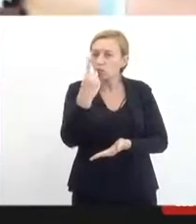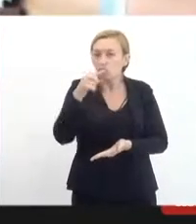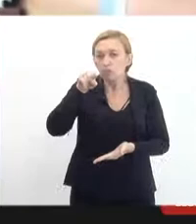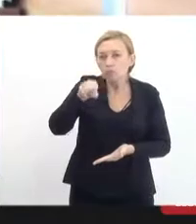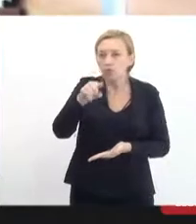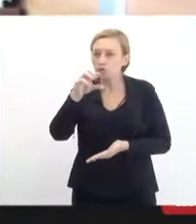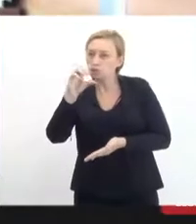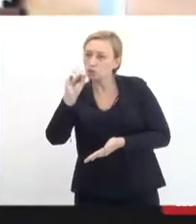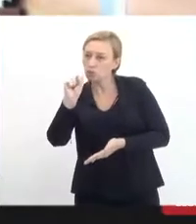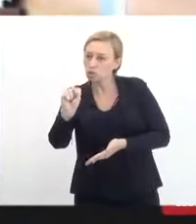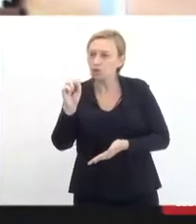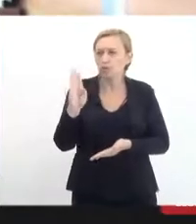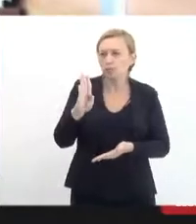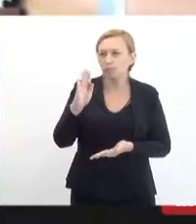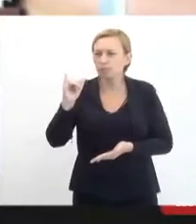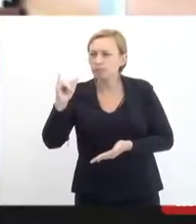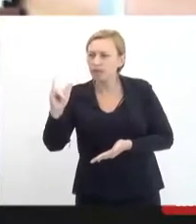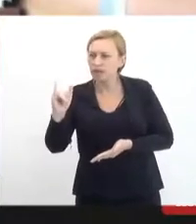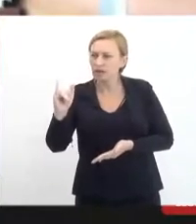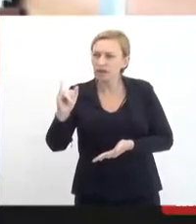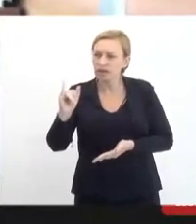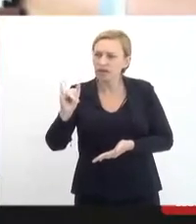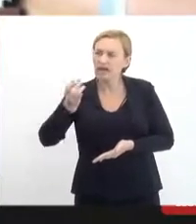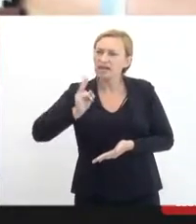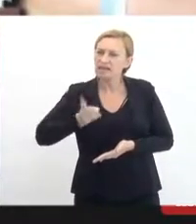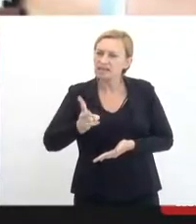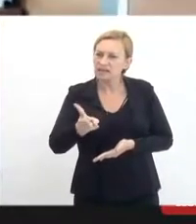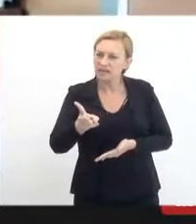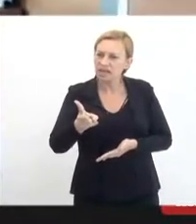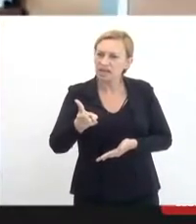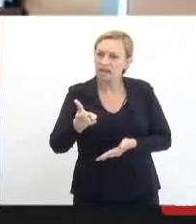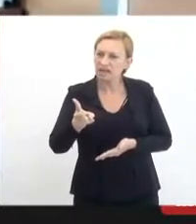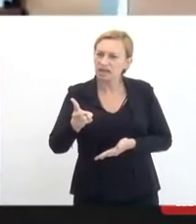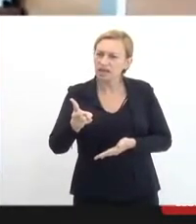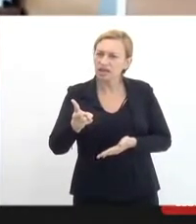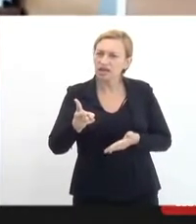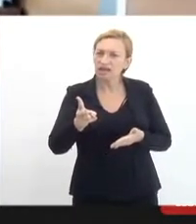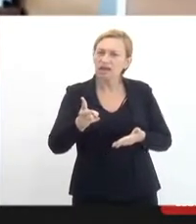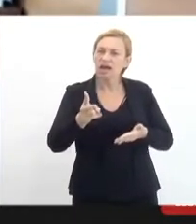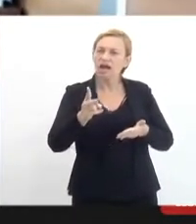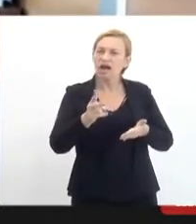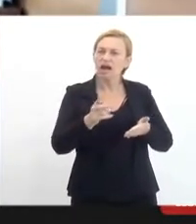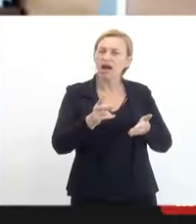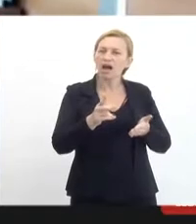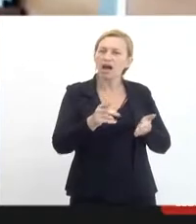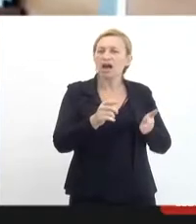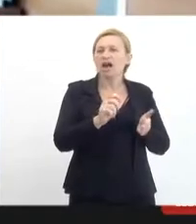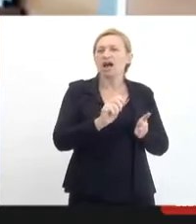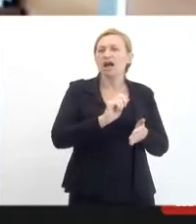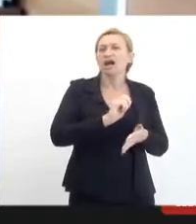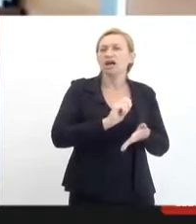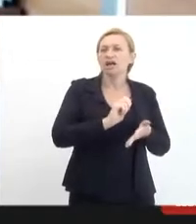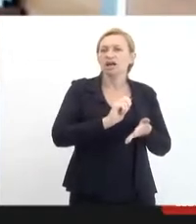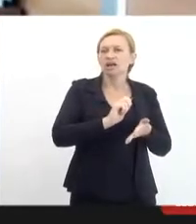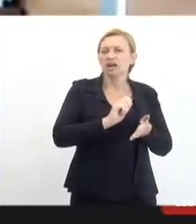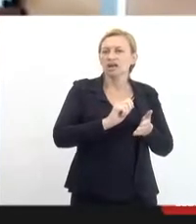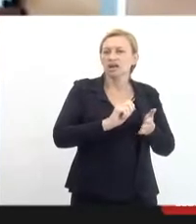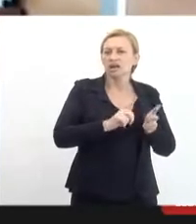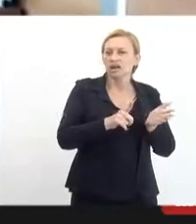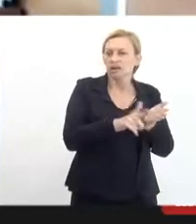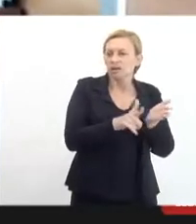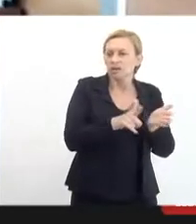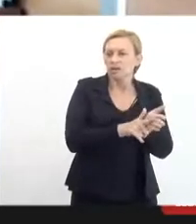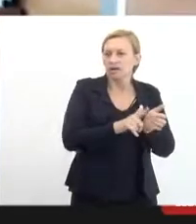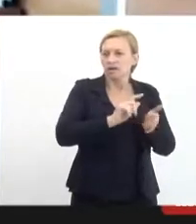1,8 bi, sempre atrelado a benefícios fiscais e sem ser